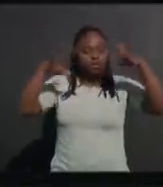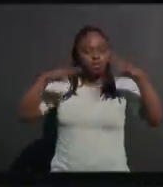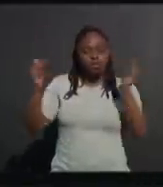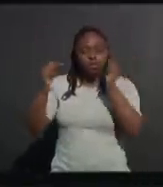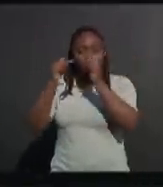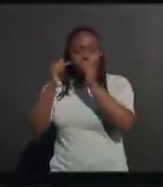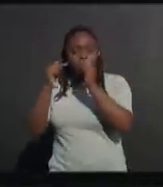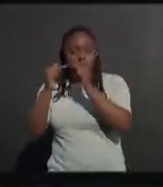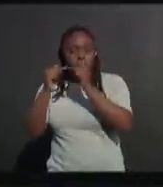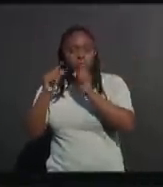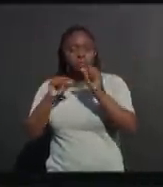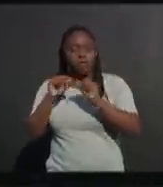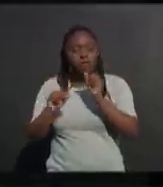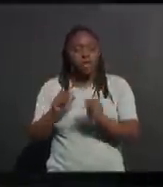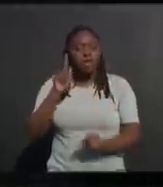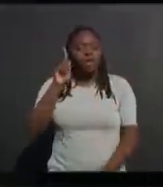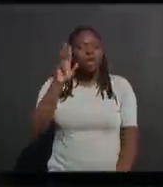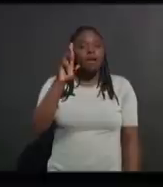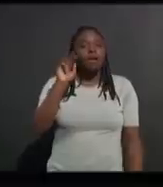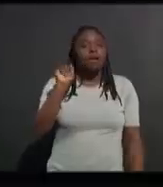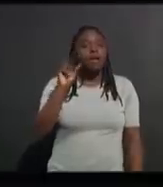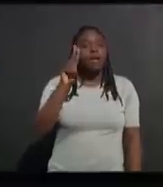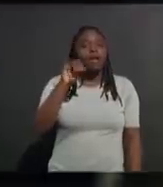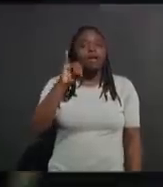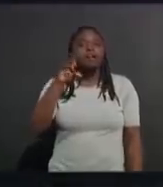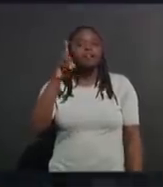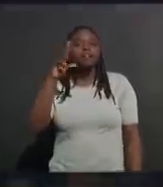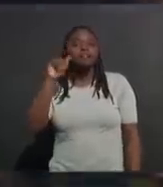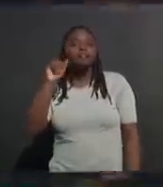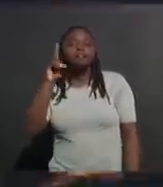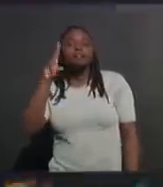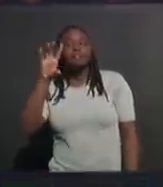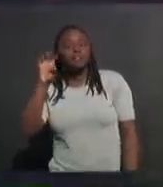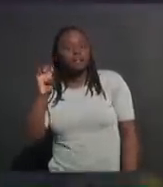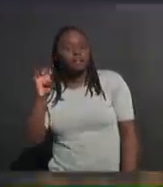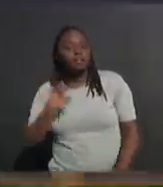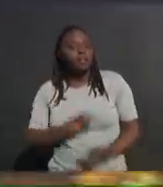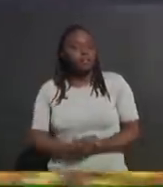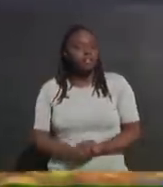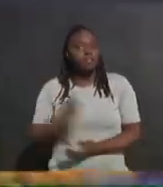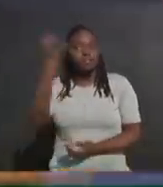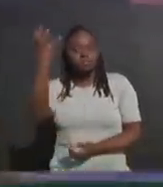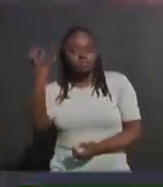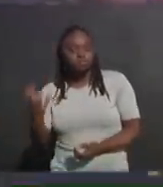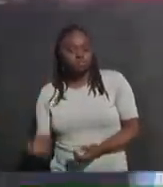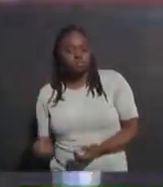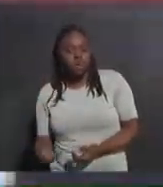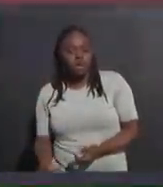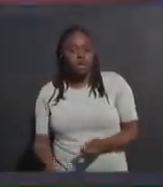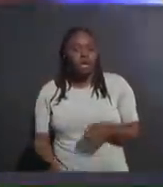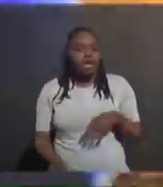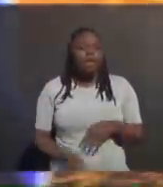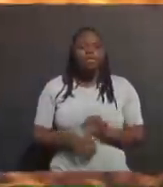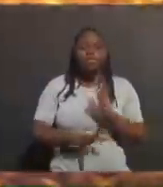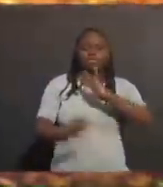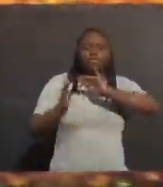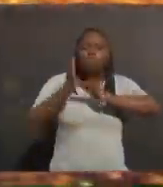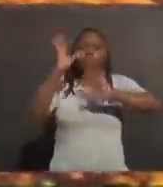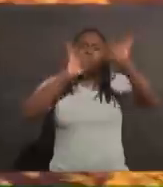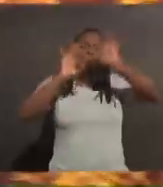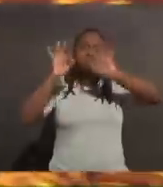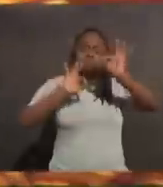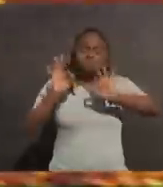com a gravidade. A gravidade não choca com a influência da lua sobre os mares, é tudo